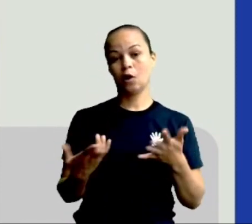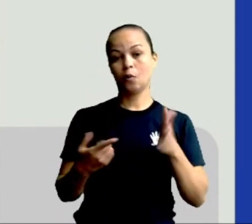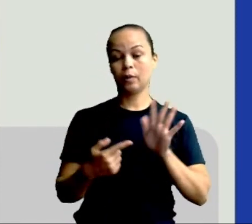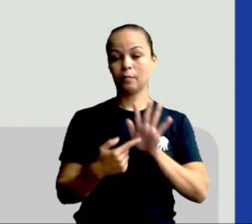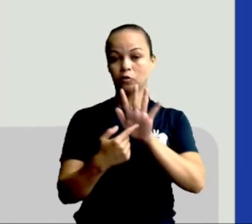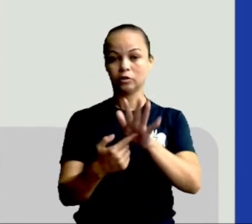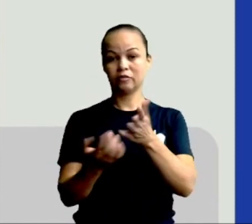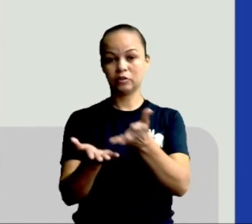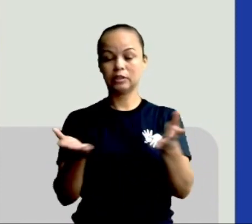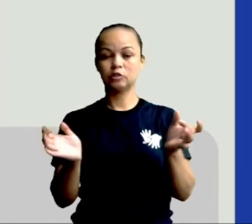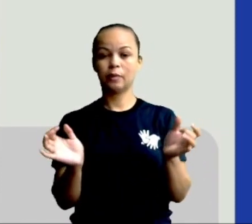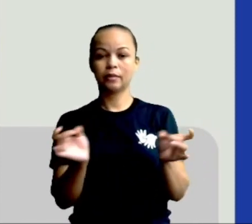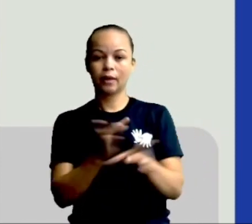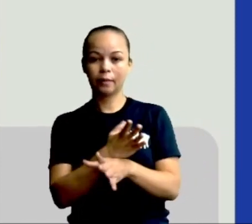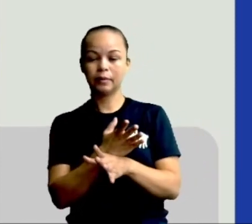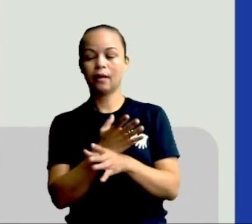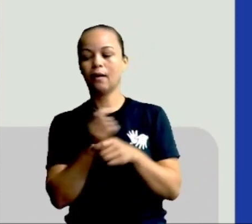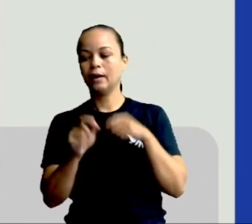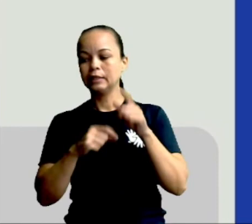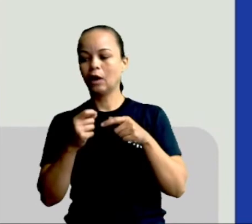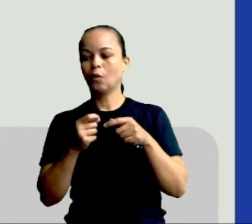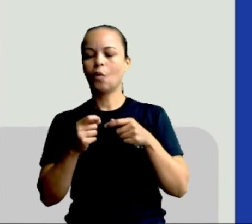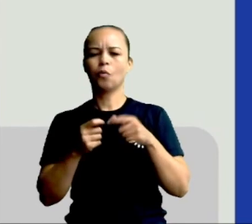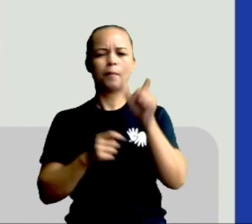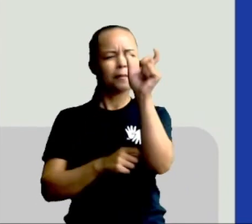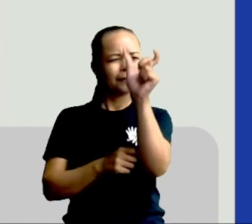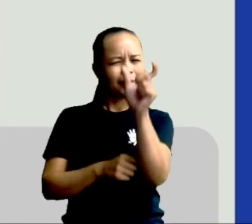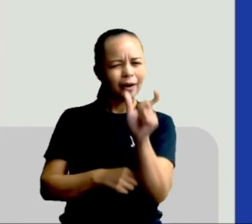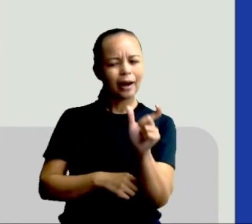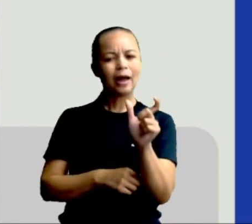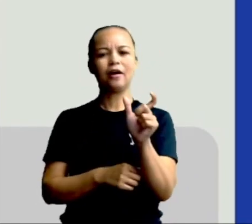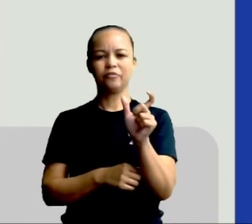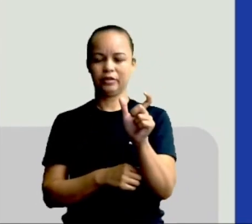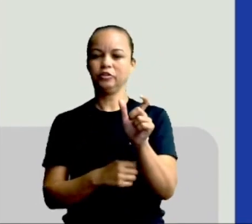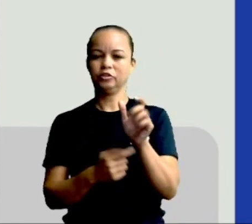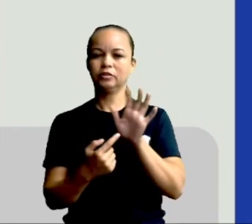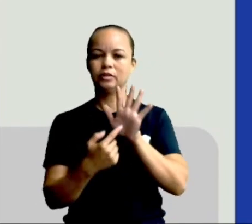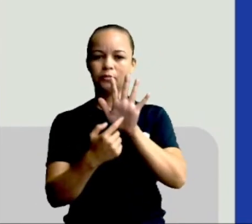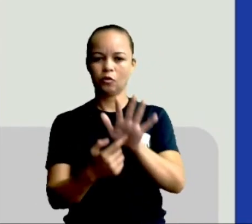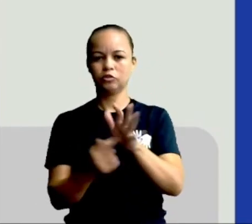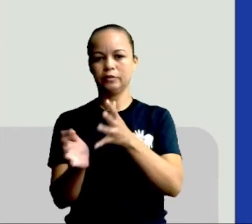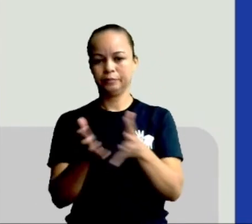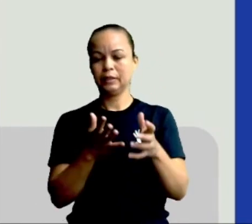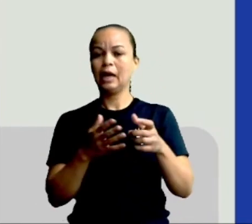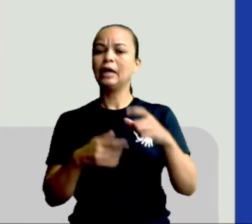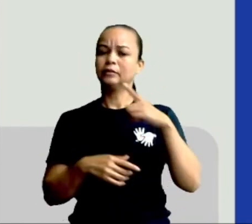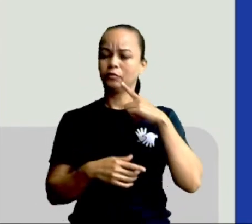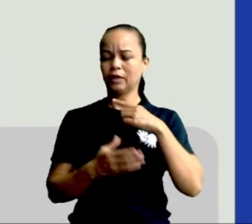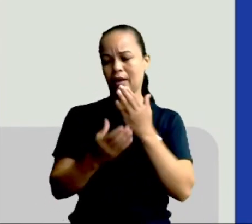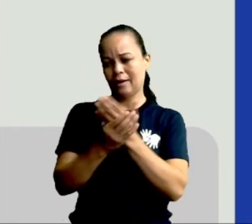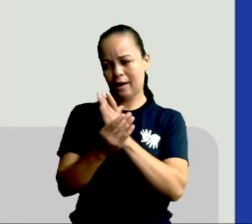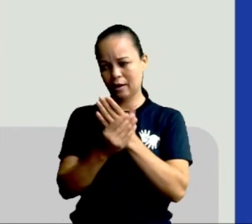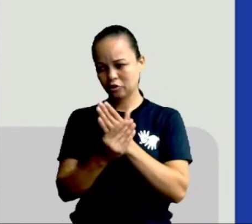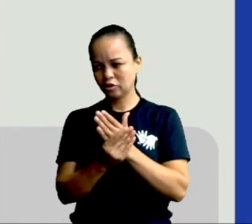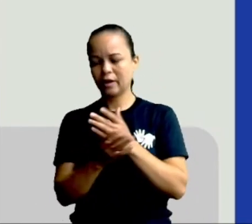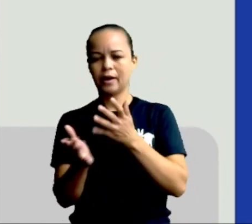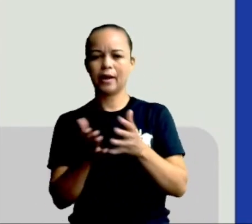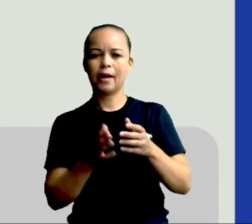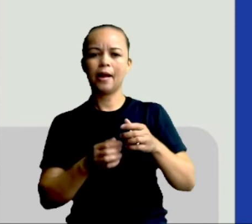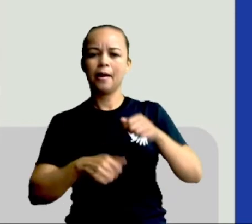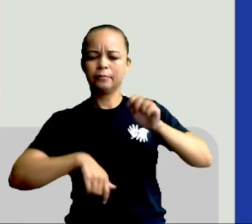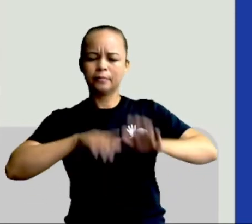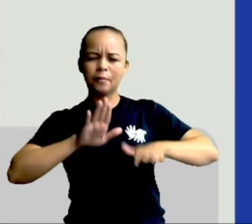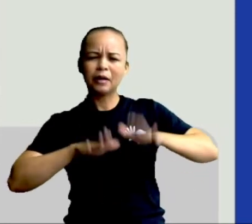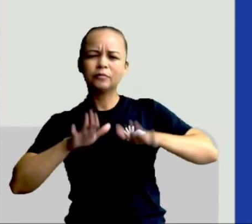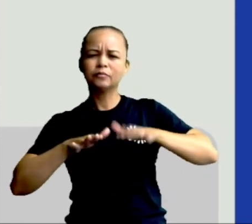trago algumas palavras de origem africana. São várias, não vou ler todas, tá? Então, acarajé vocês já sabem, né?